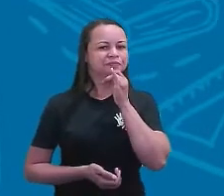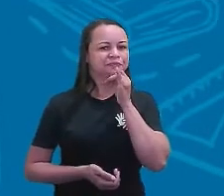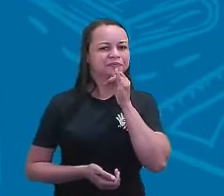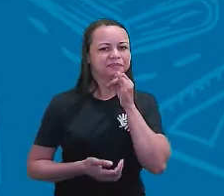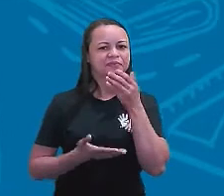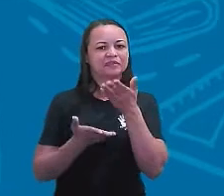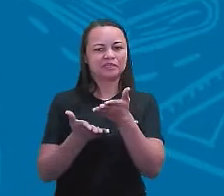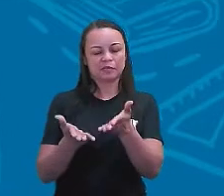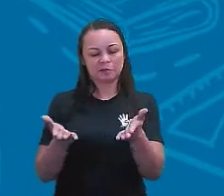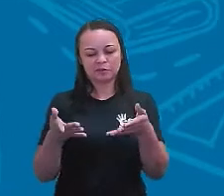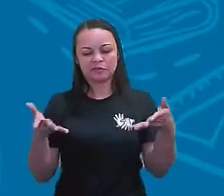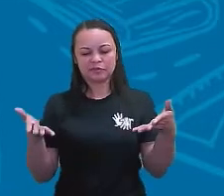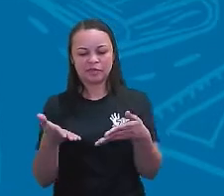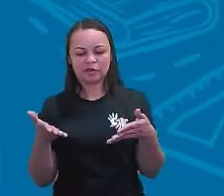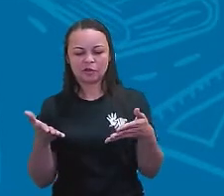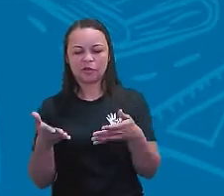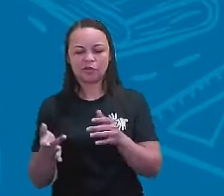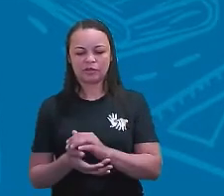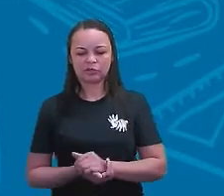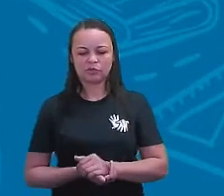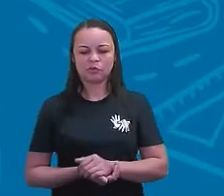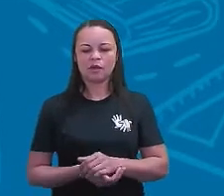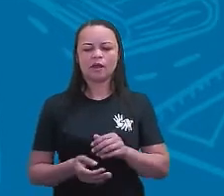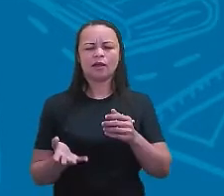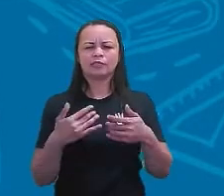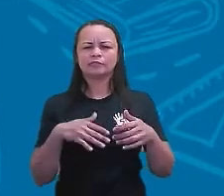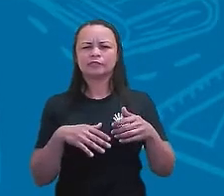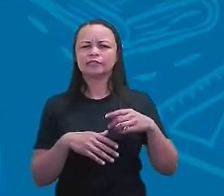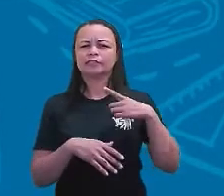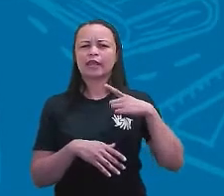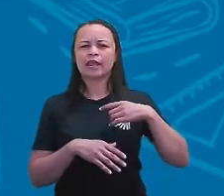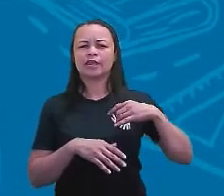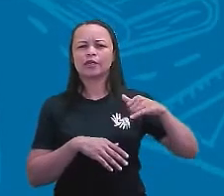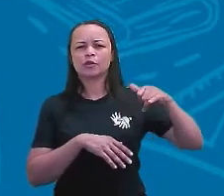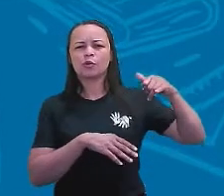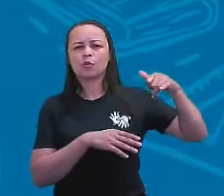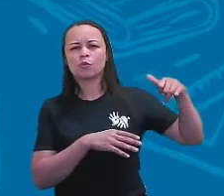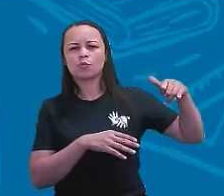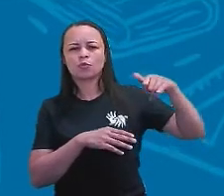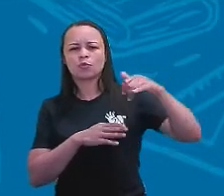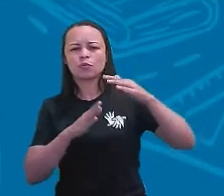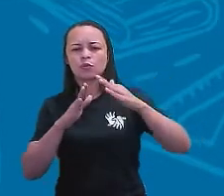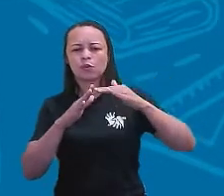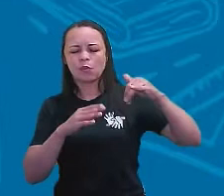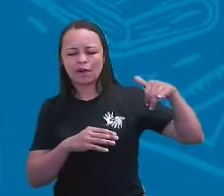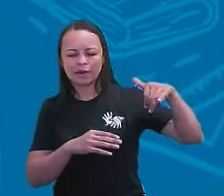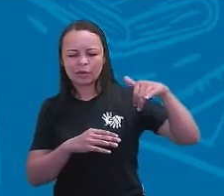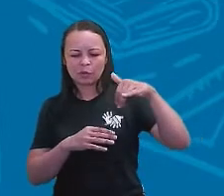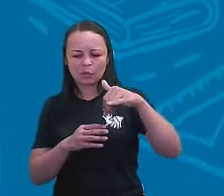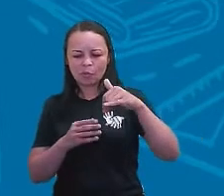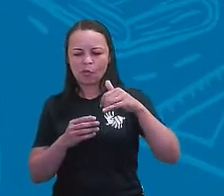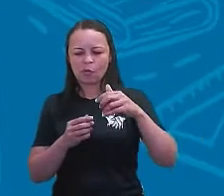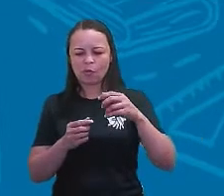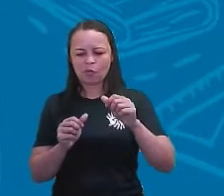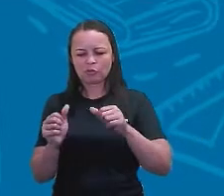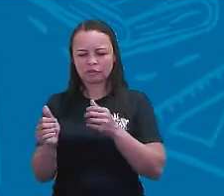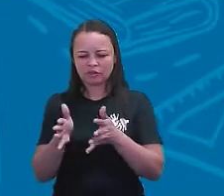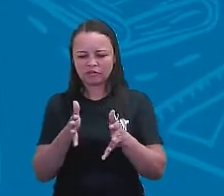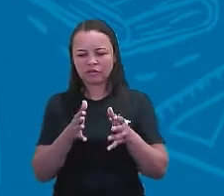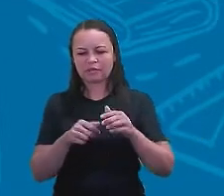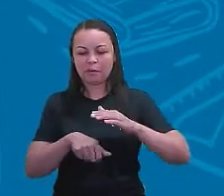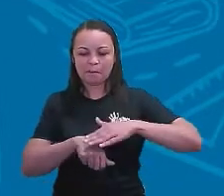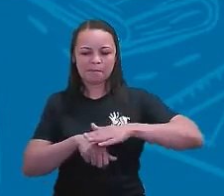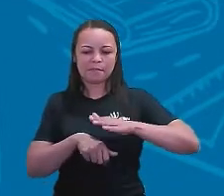is busier than San Francisco Airport. A gente tem aí exatamente a palavra busy sendo modificada para dar